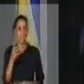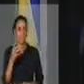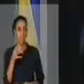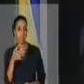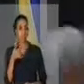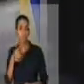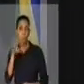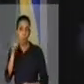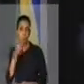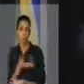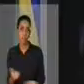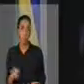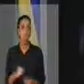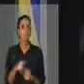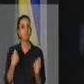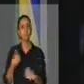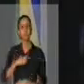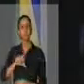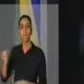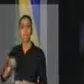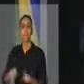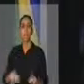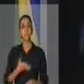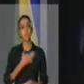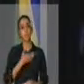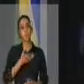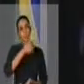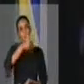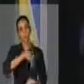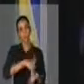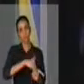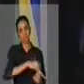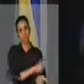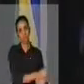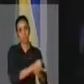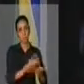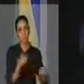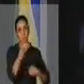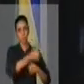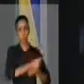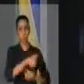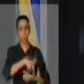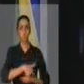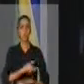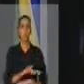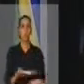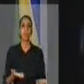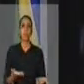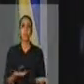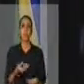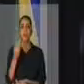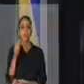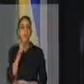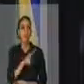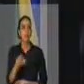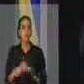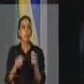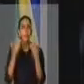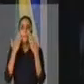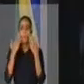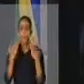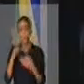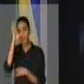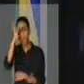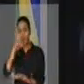secretário estará aqui para ouvi-los e para, com vocês, aprender um pouco do que devemos fazer para garantir o acesso